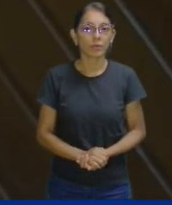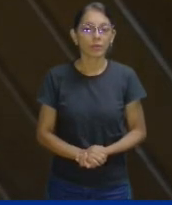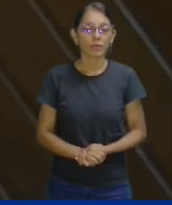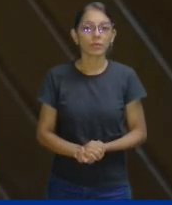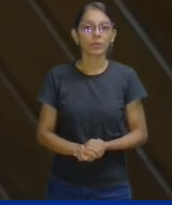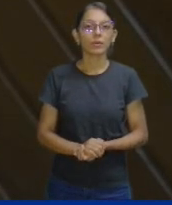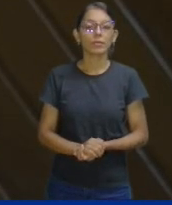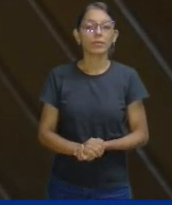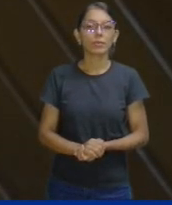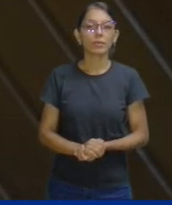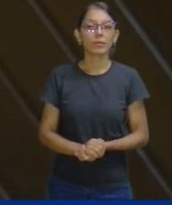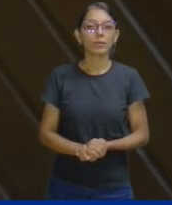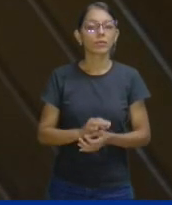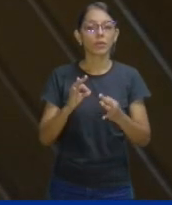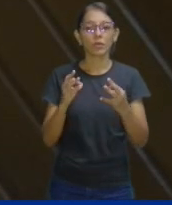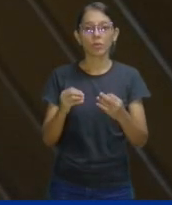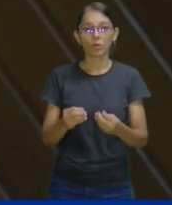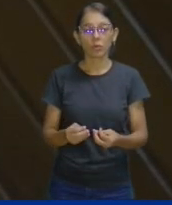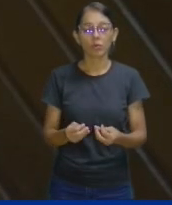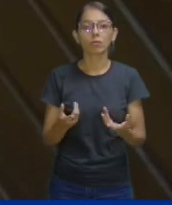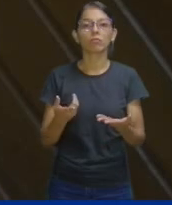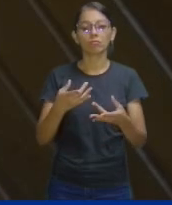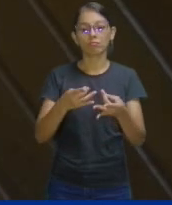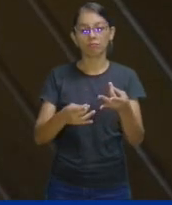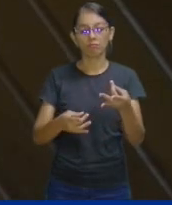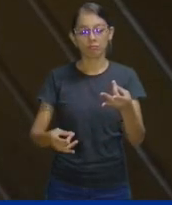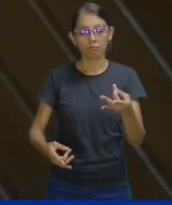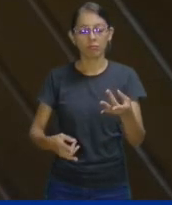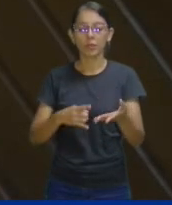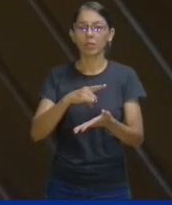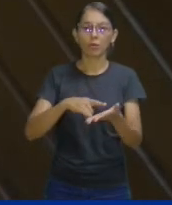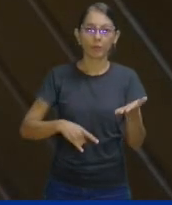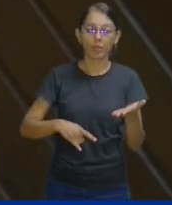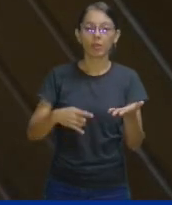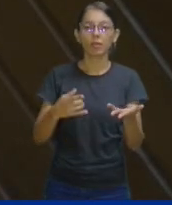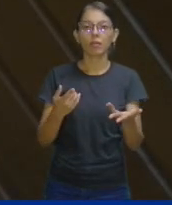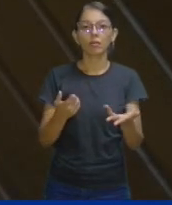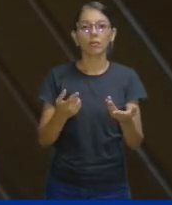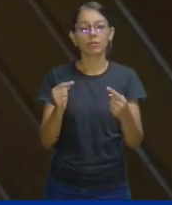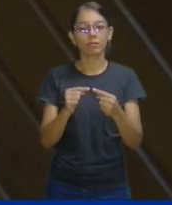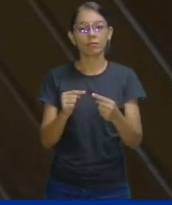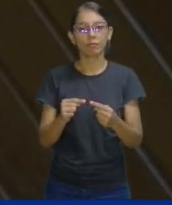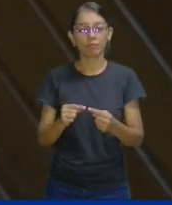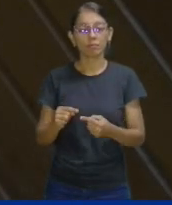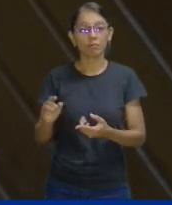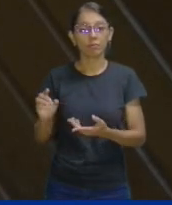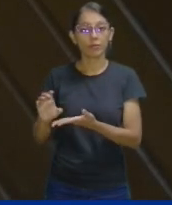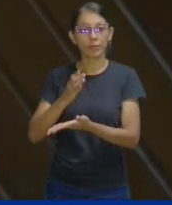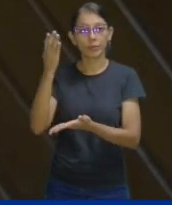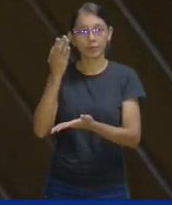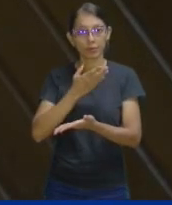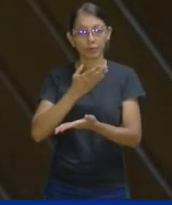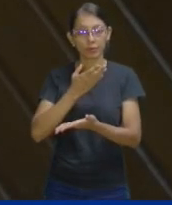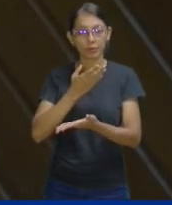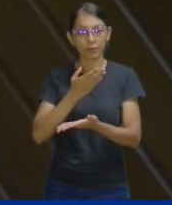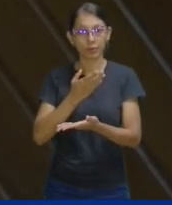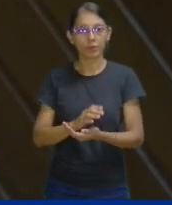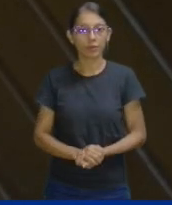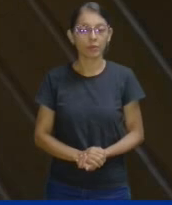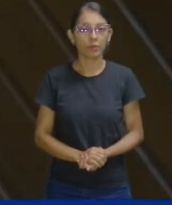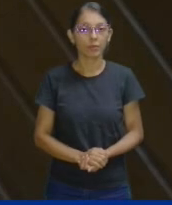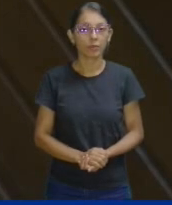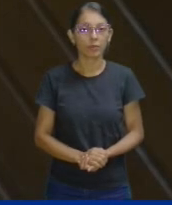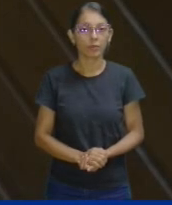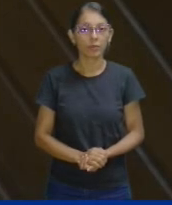os dados e documentos que deveriam ter sido apresentados à época da obrigação de prestar contas a que se refere o